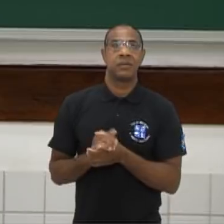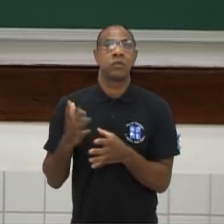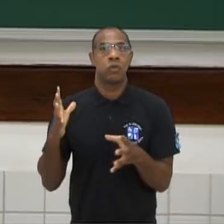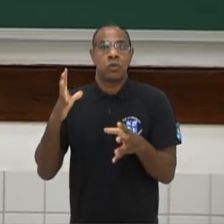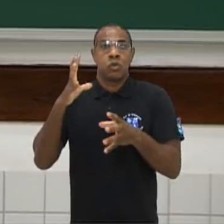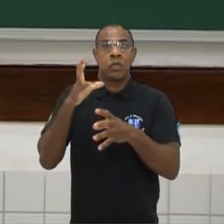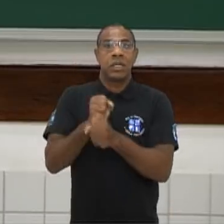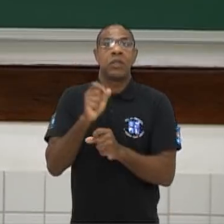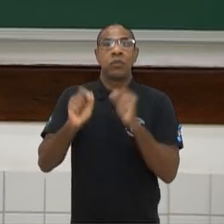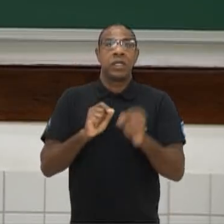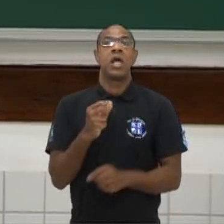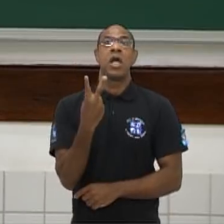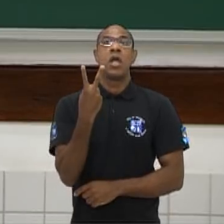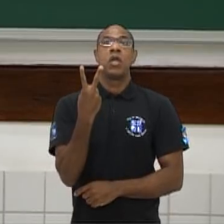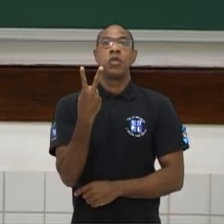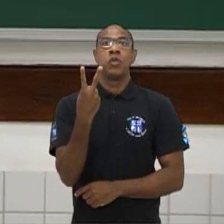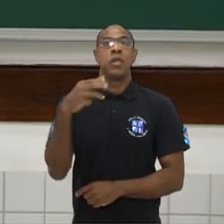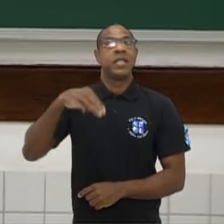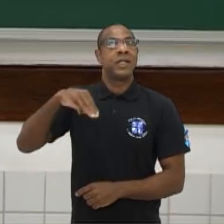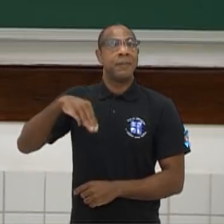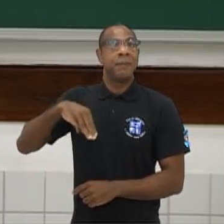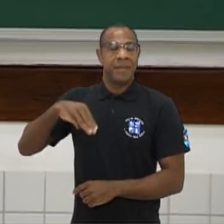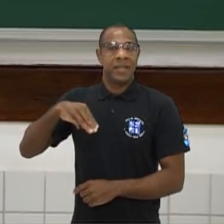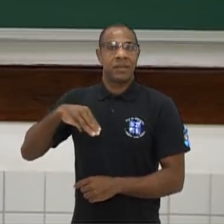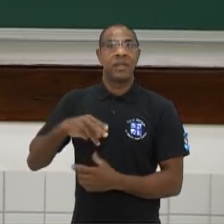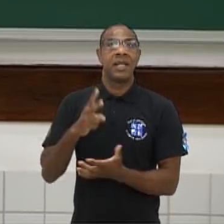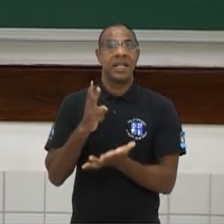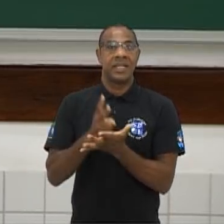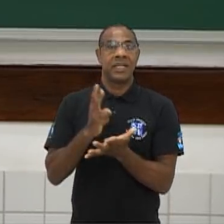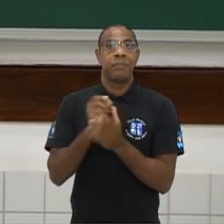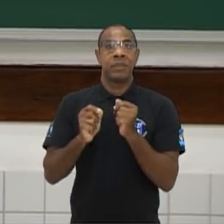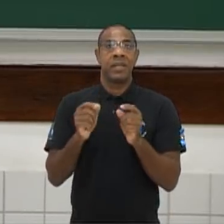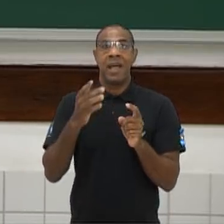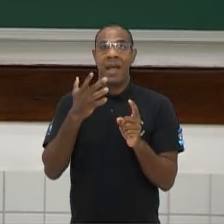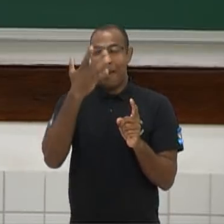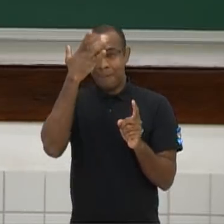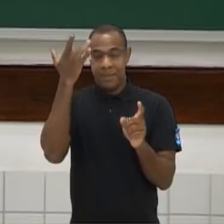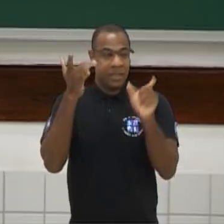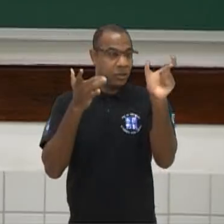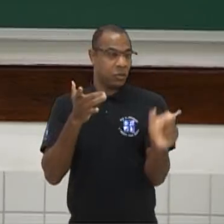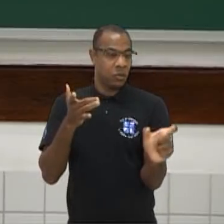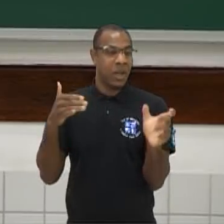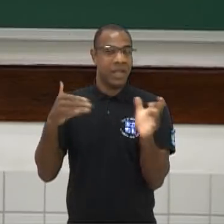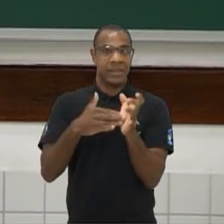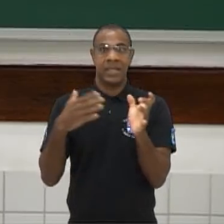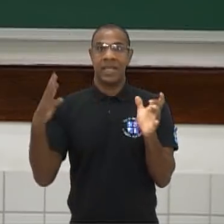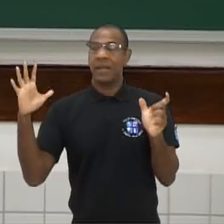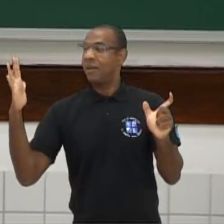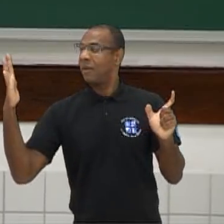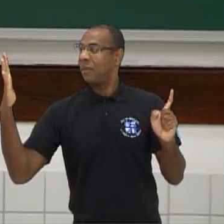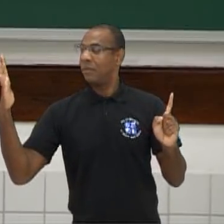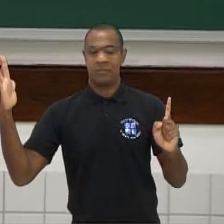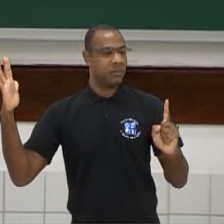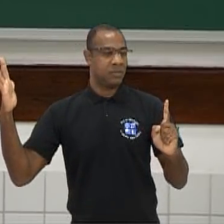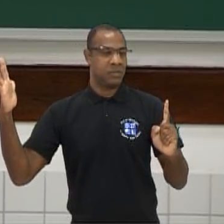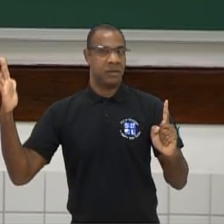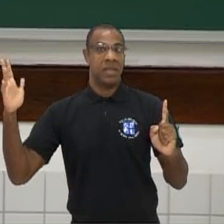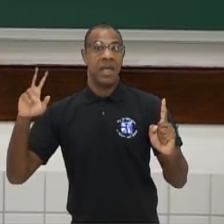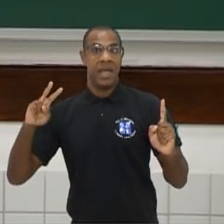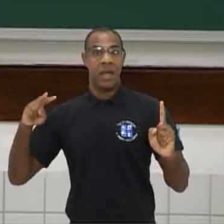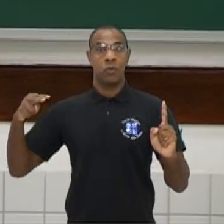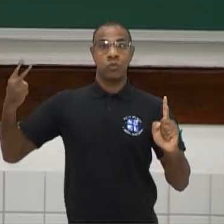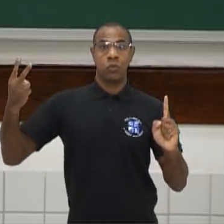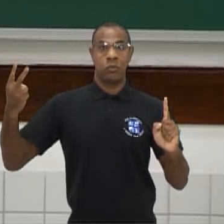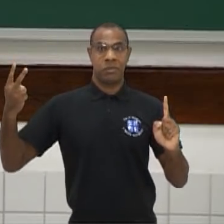2 metros. E no espelho plano, sempre a distância da pessoa até a imagem é o dobro da distância da pessoa até o